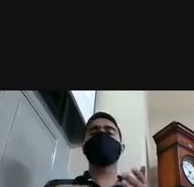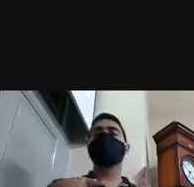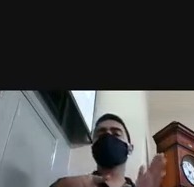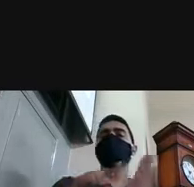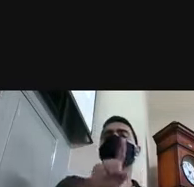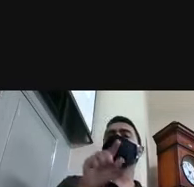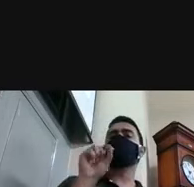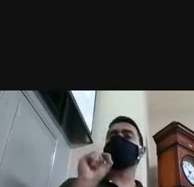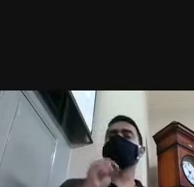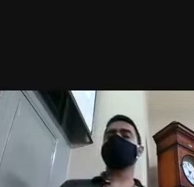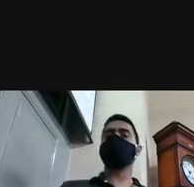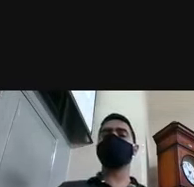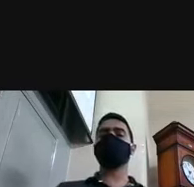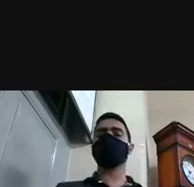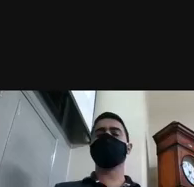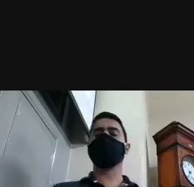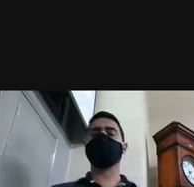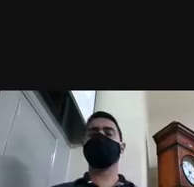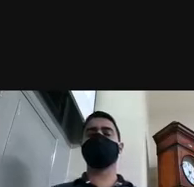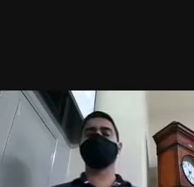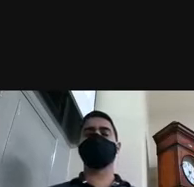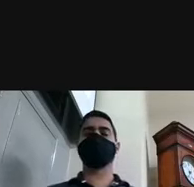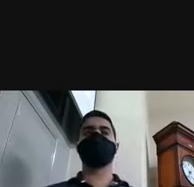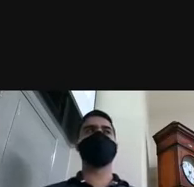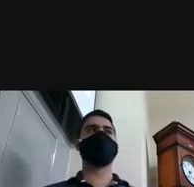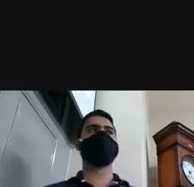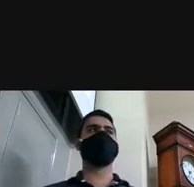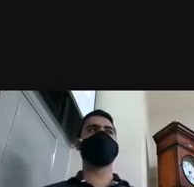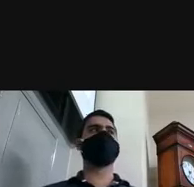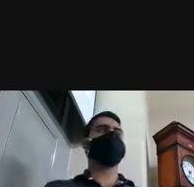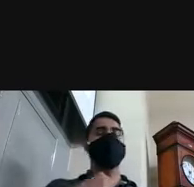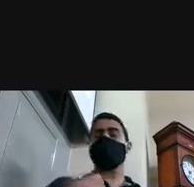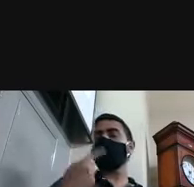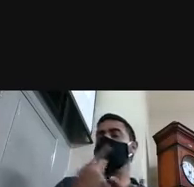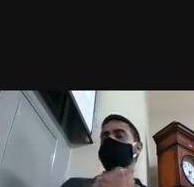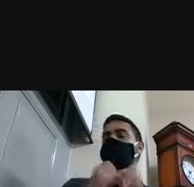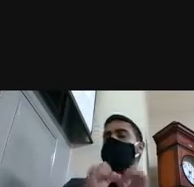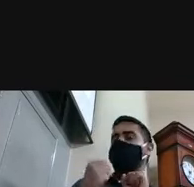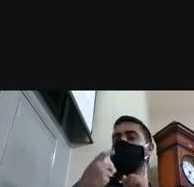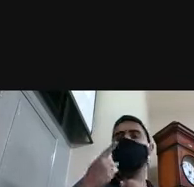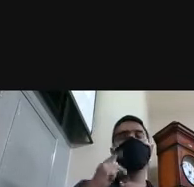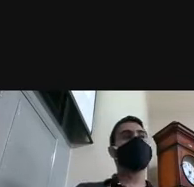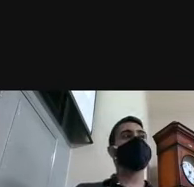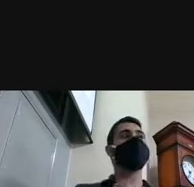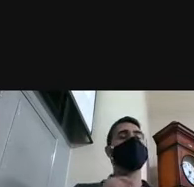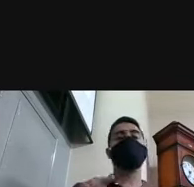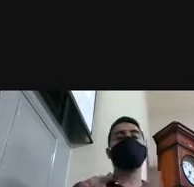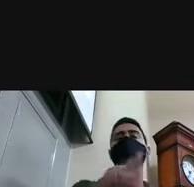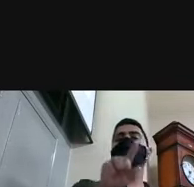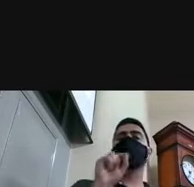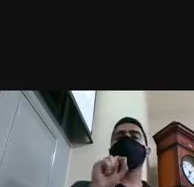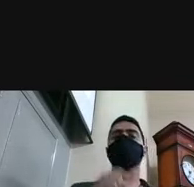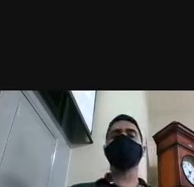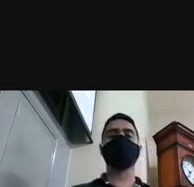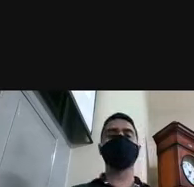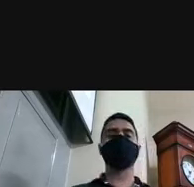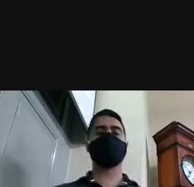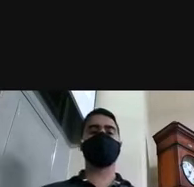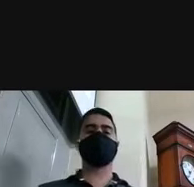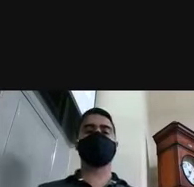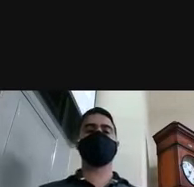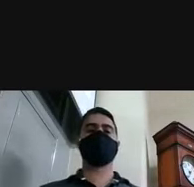que faço é questionada, se eu estiver errado, vereador Marquinhos, que me corrija. A pergunta que faço